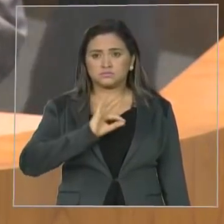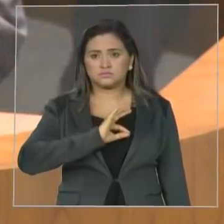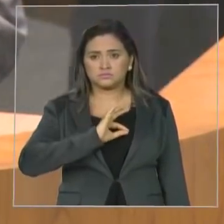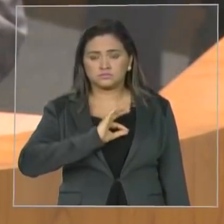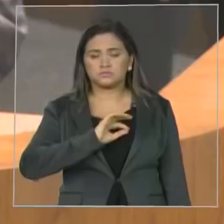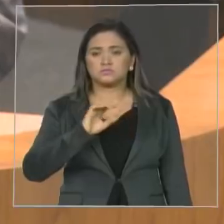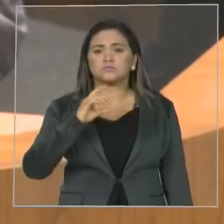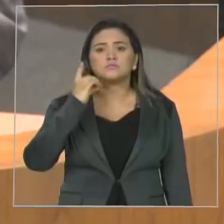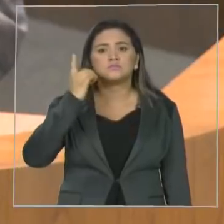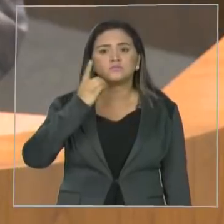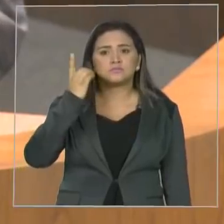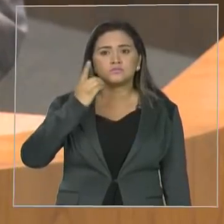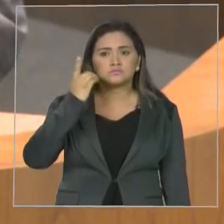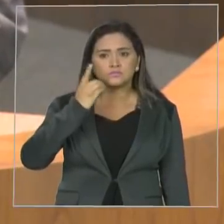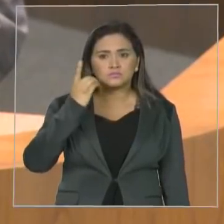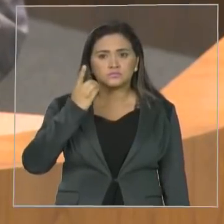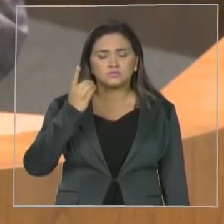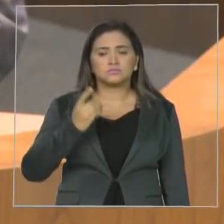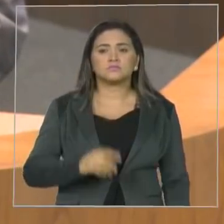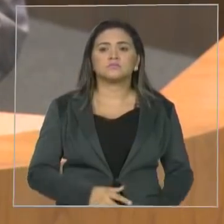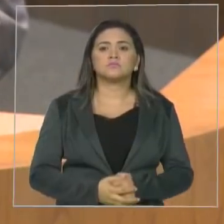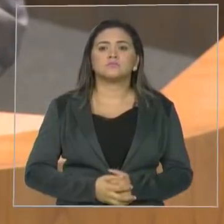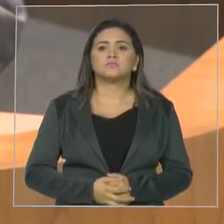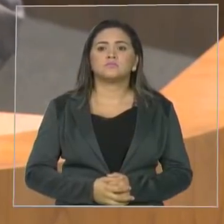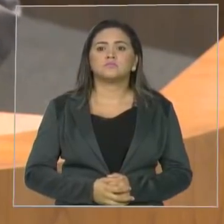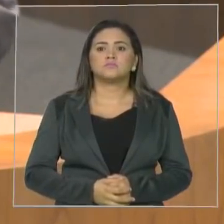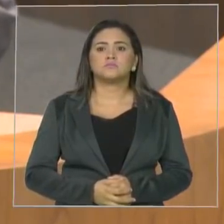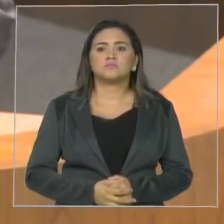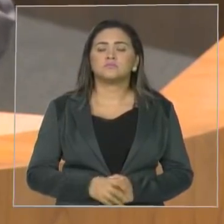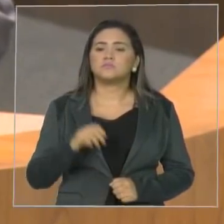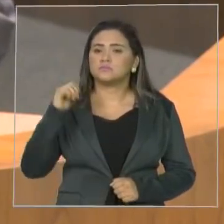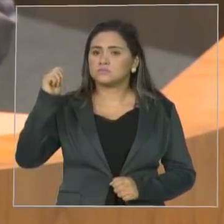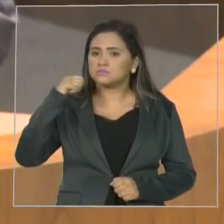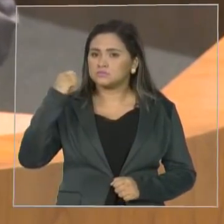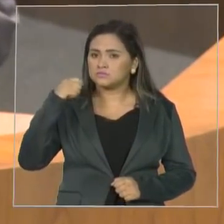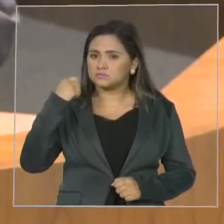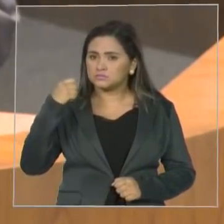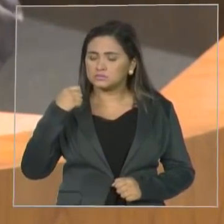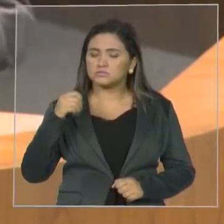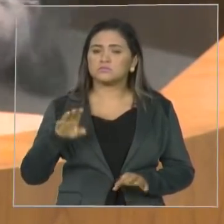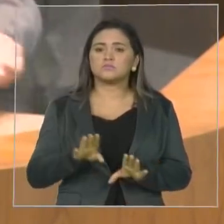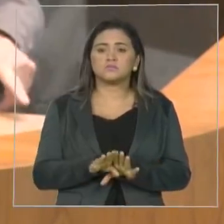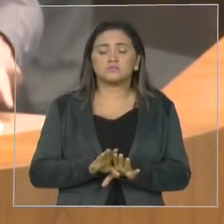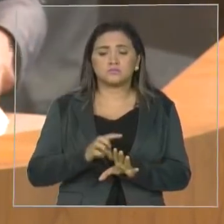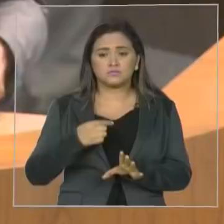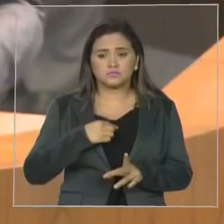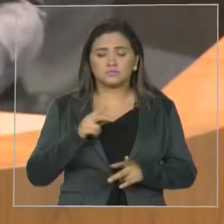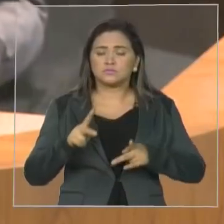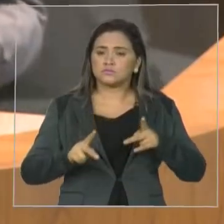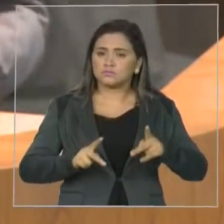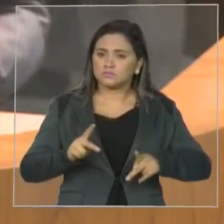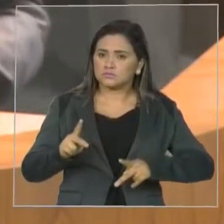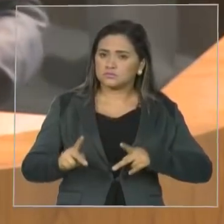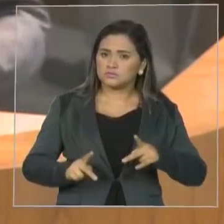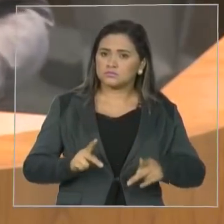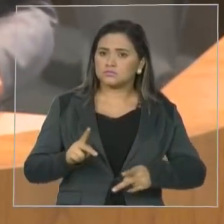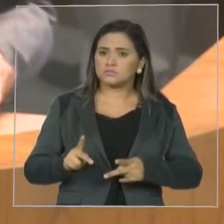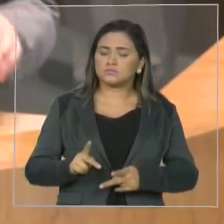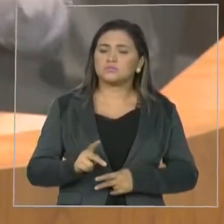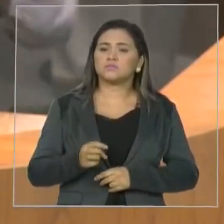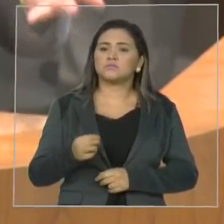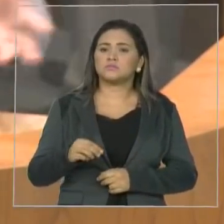deputado, como cidadão e como advogado. Eu tive